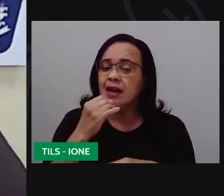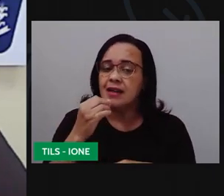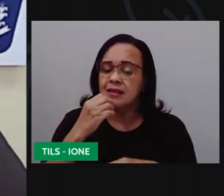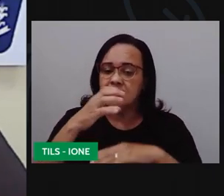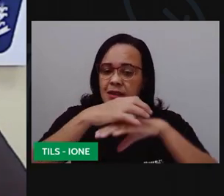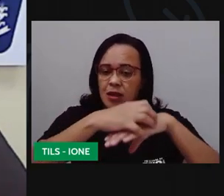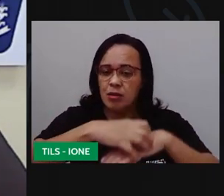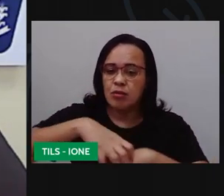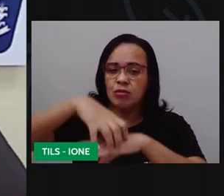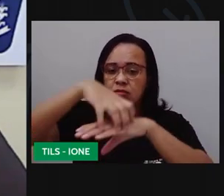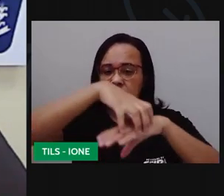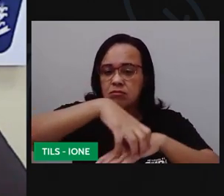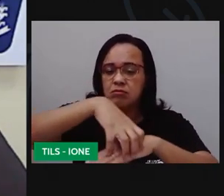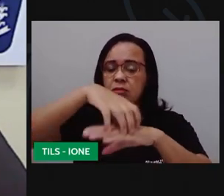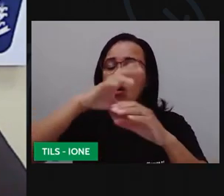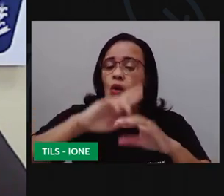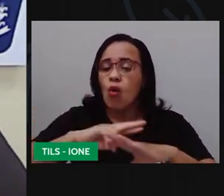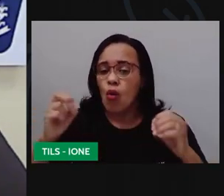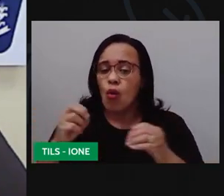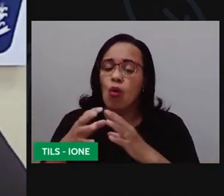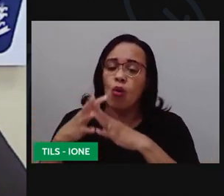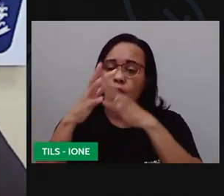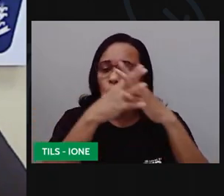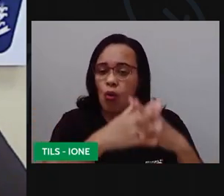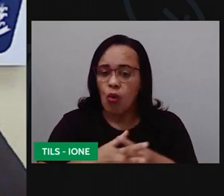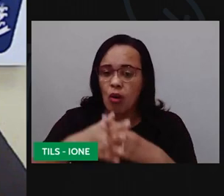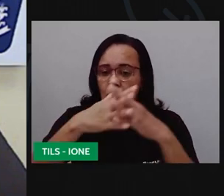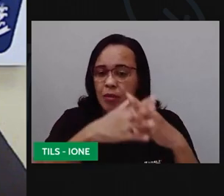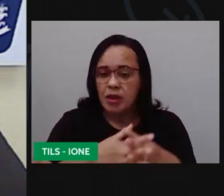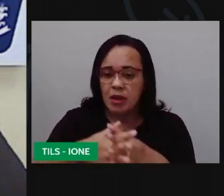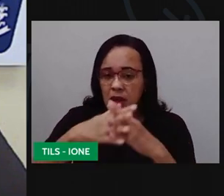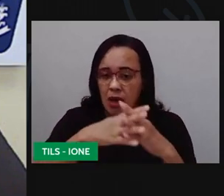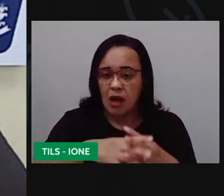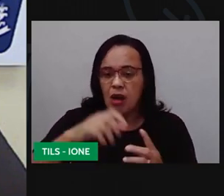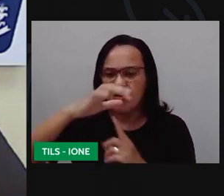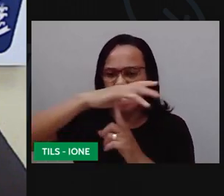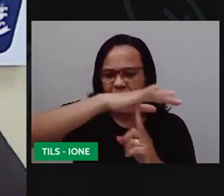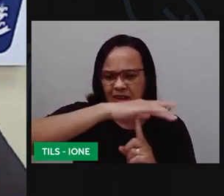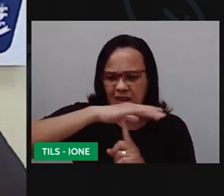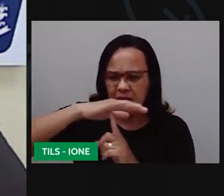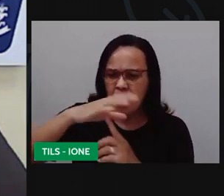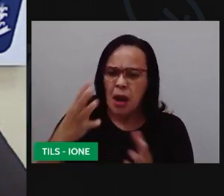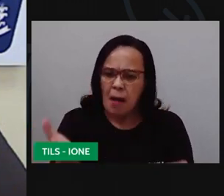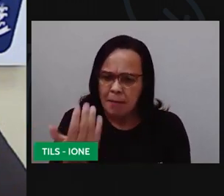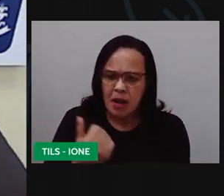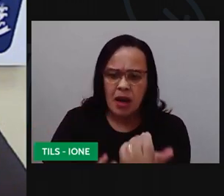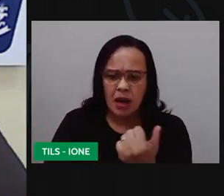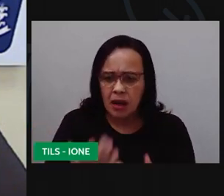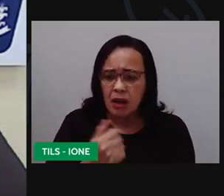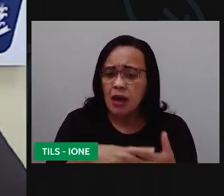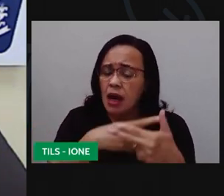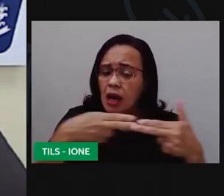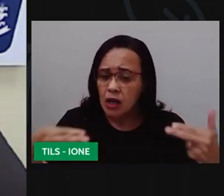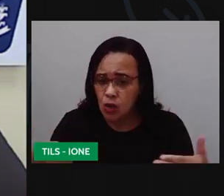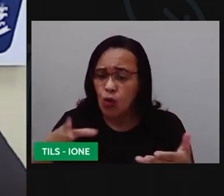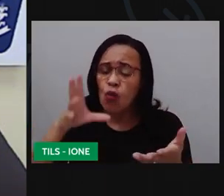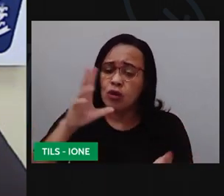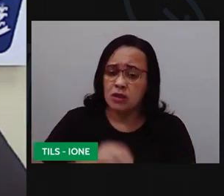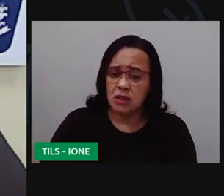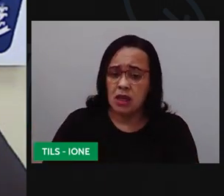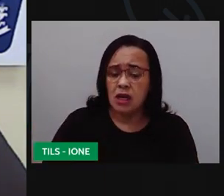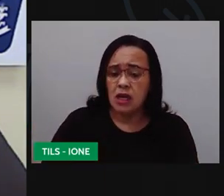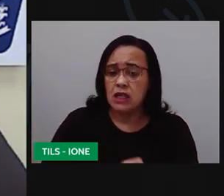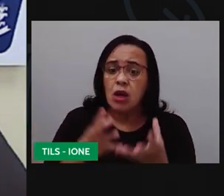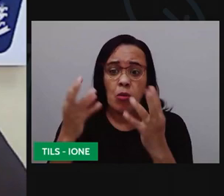as coisas de lá da feira, não é isso? Se recolhe, se coloca naquelas caixas plásticas ou com caixote de